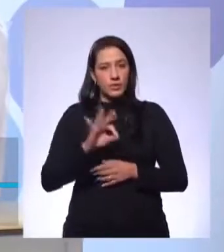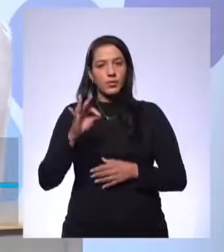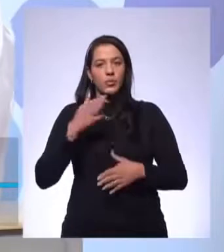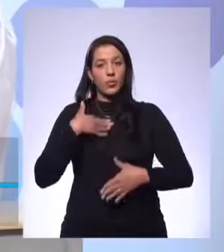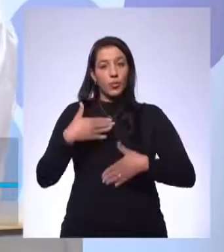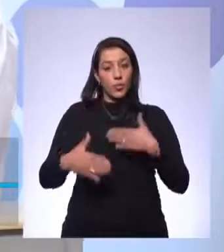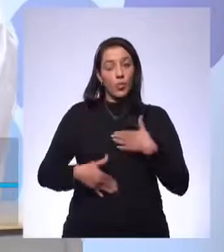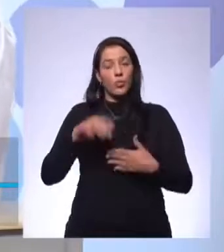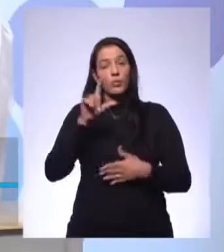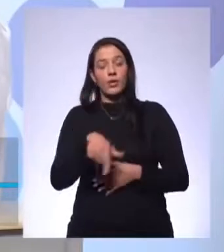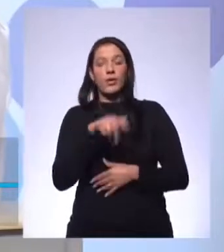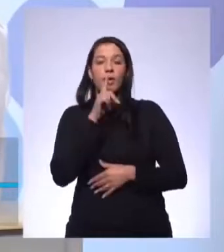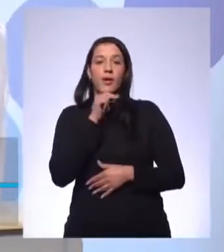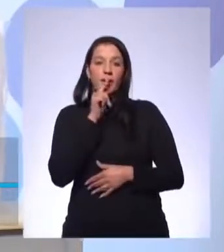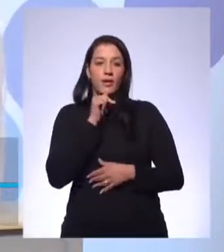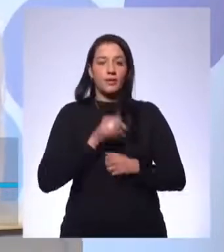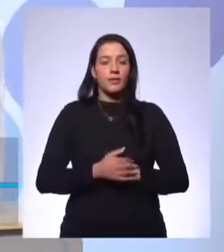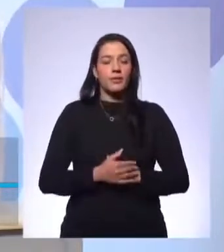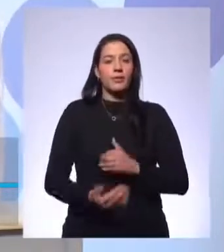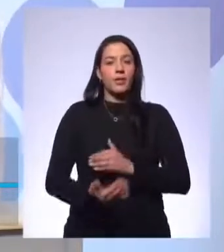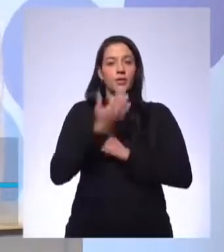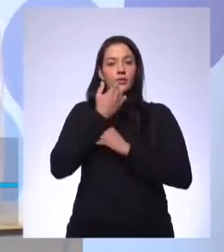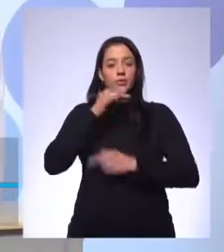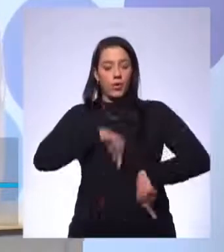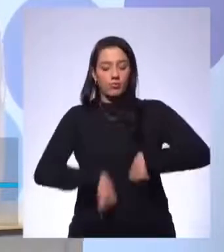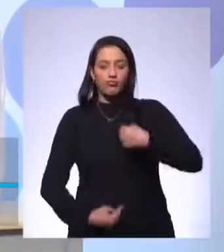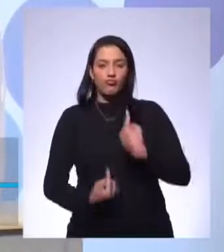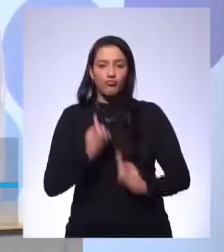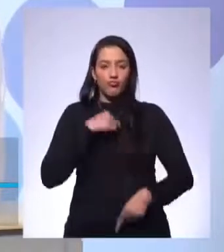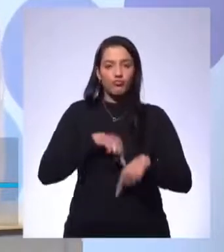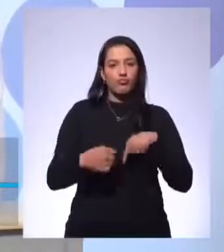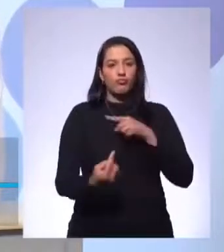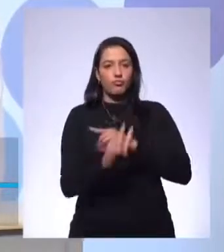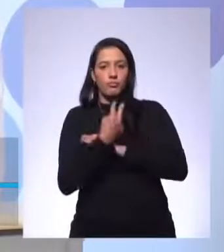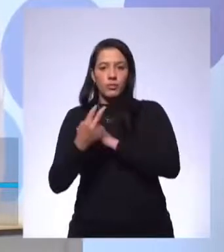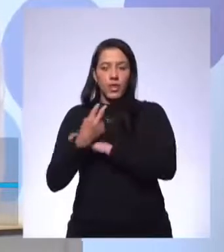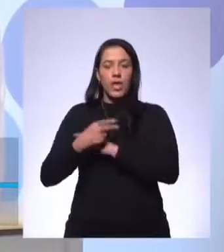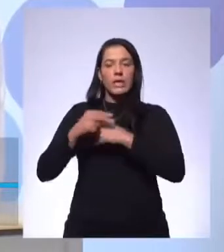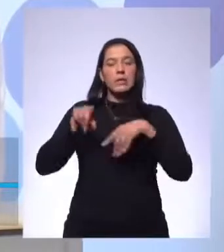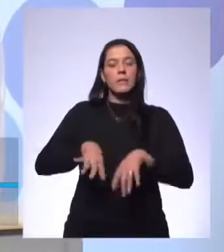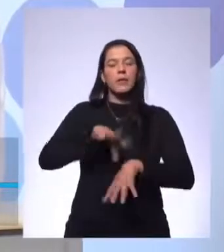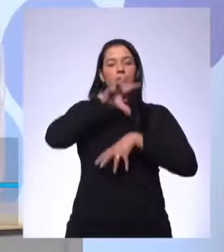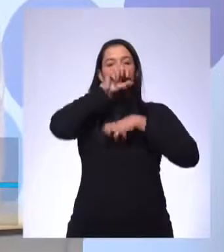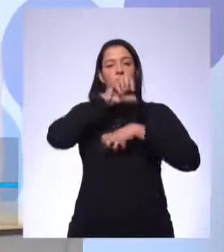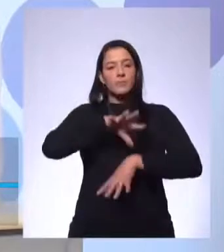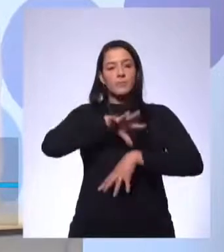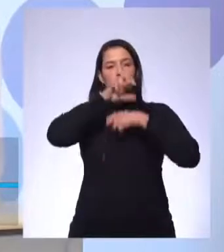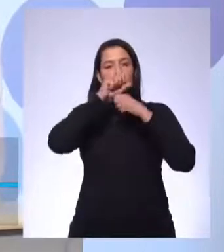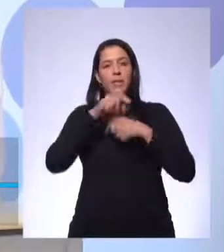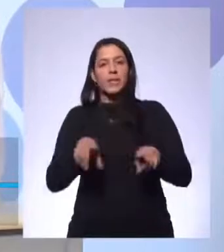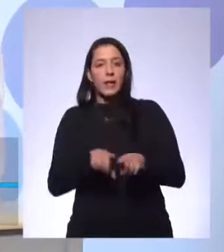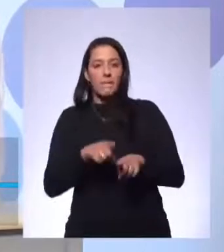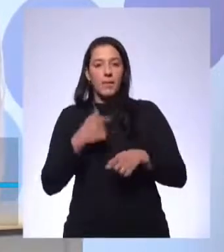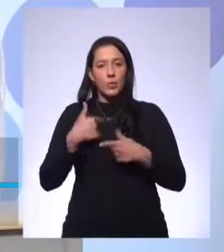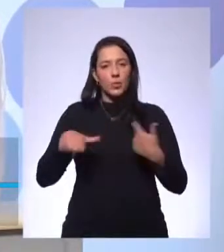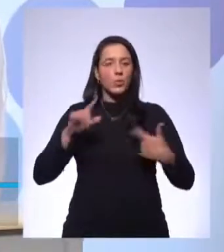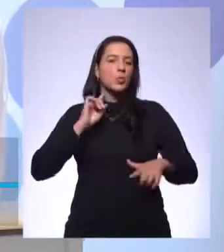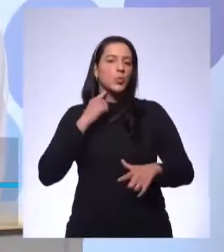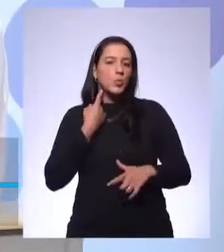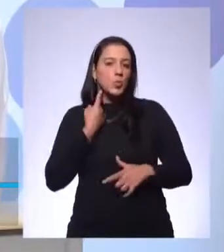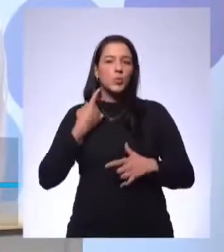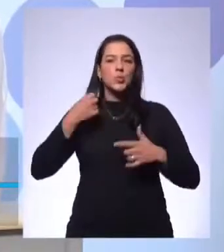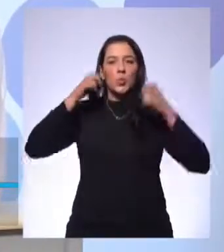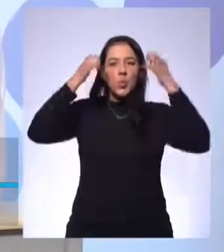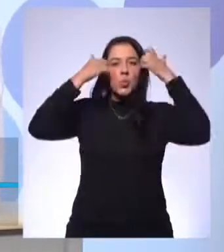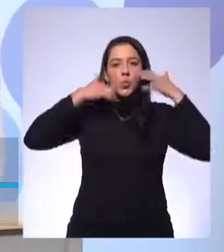a levar os nutrientes, como oxigênio e sais minerais, até as células, além de expulsar as substâncias tóxicas do corpo por meio do